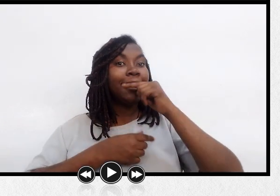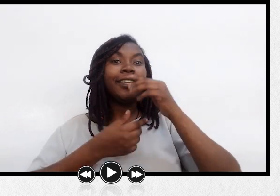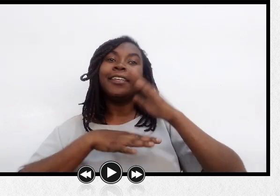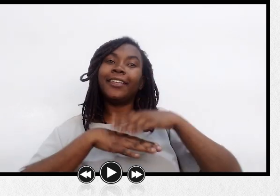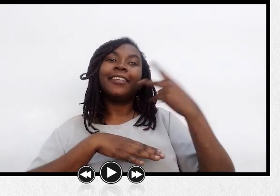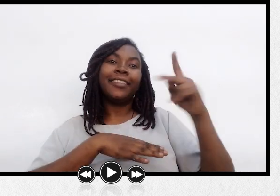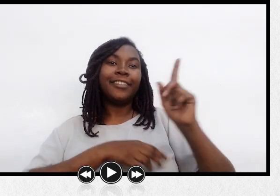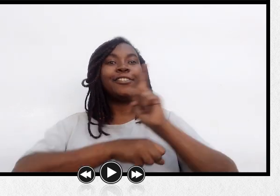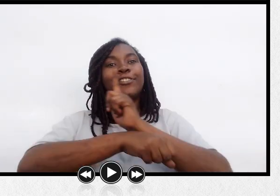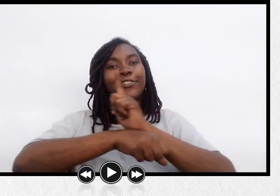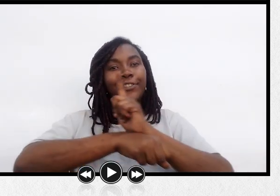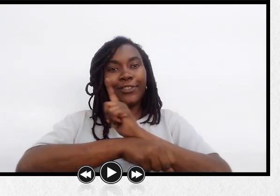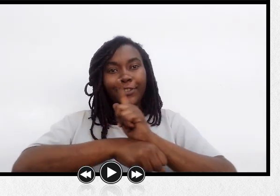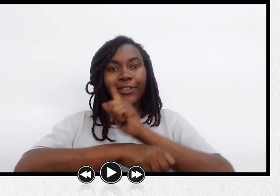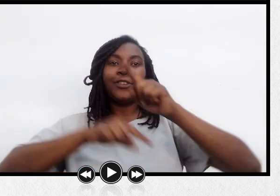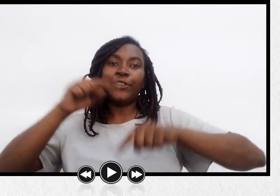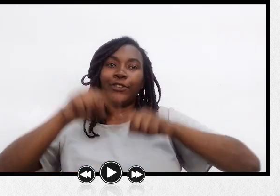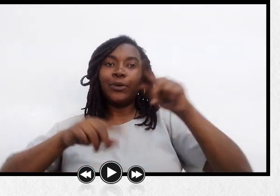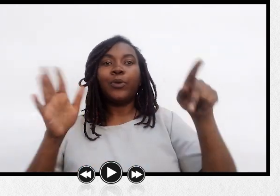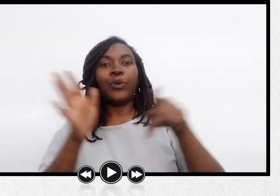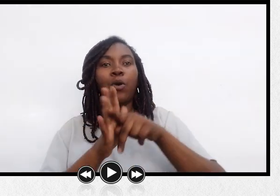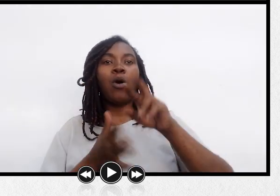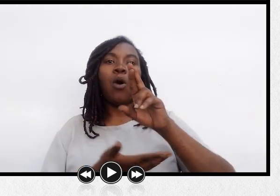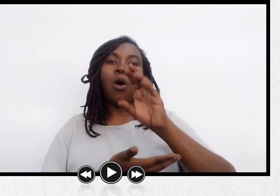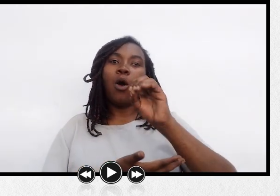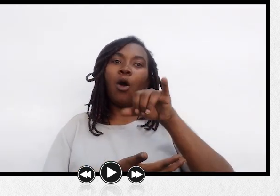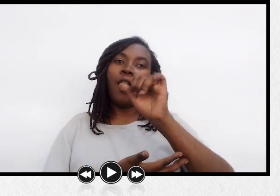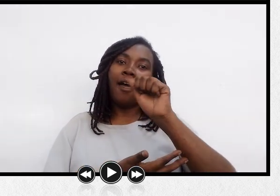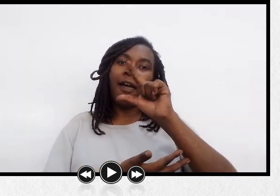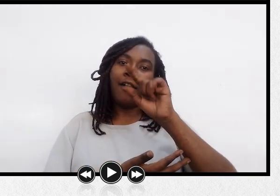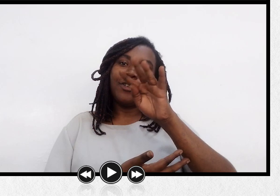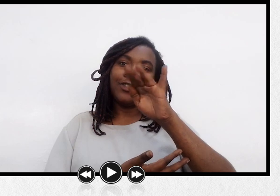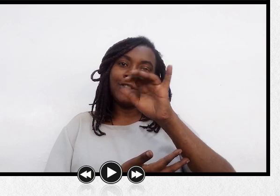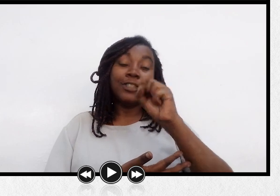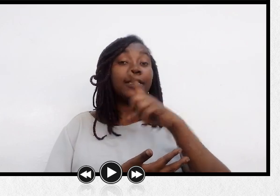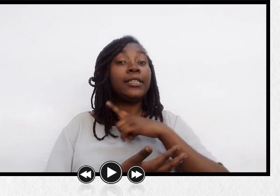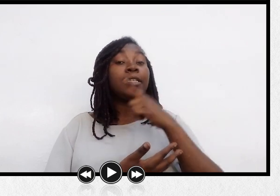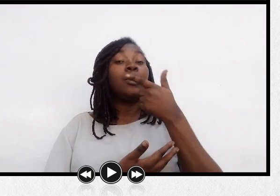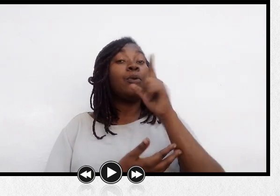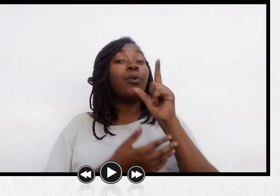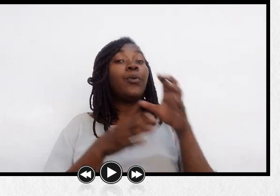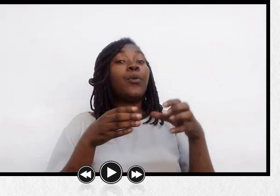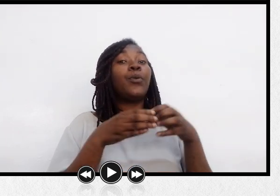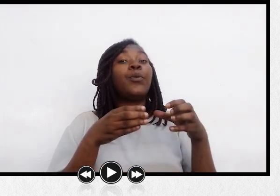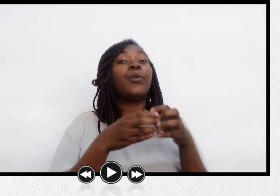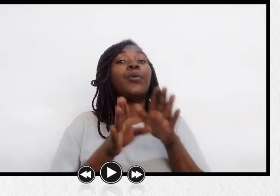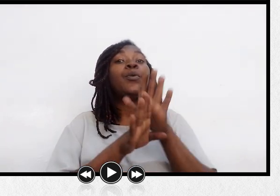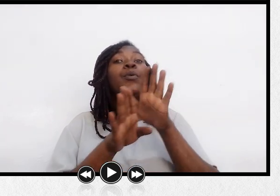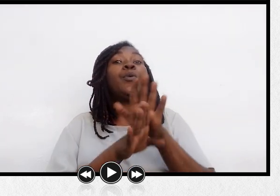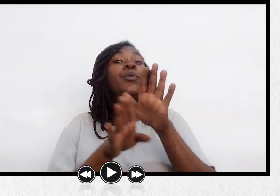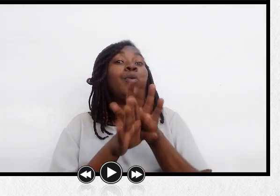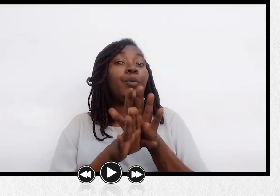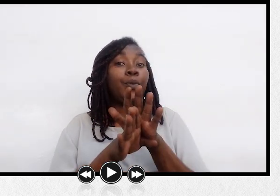a gestão dos recursos dos royalties, e ele tem lá um outro organismo, que é o Conselho de Orientação, que é o